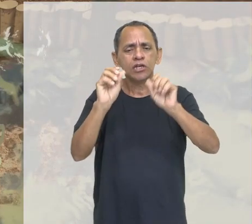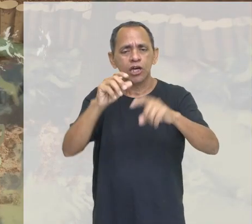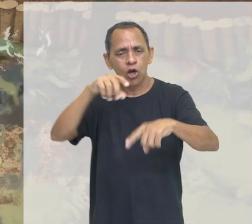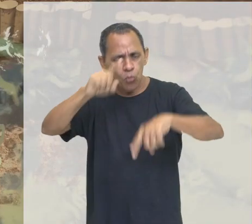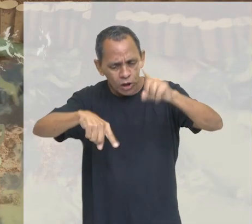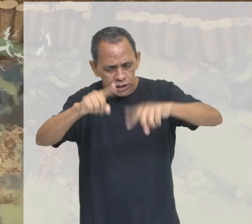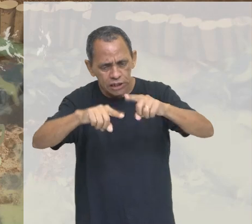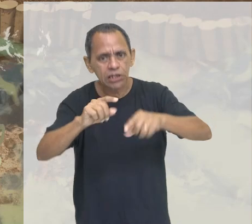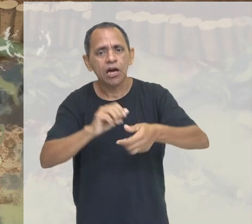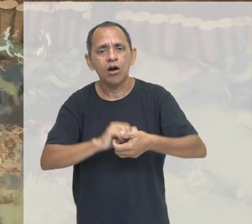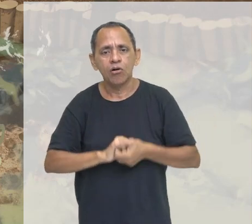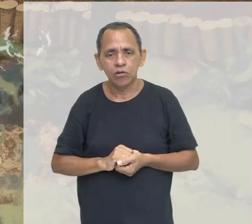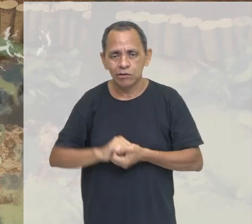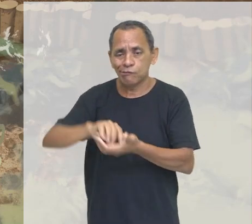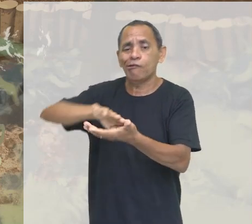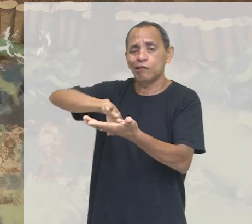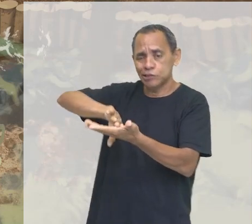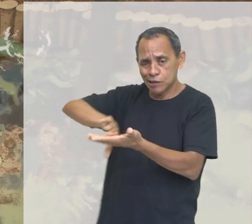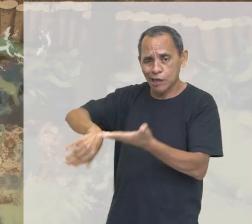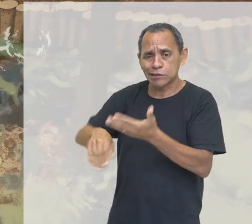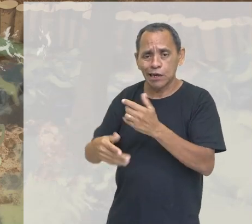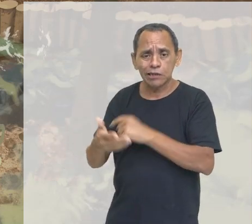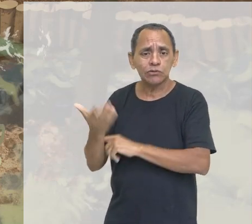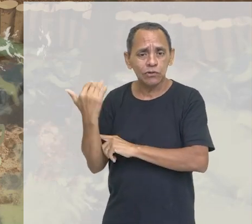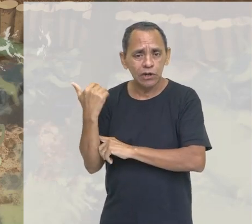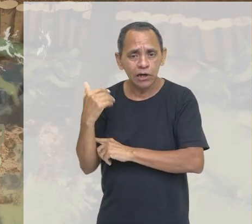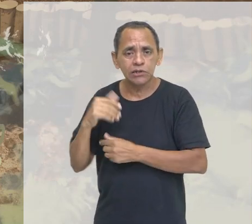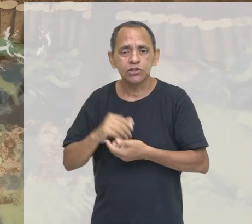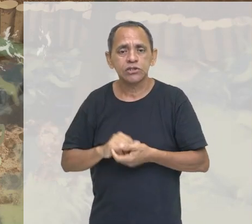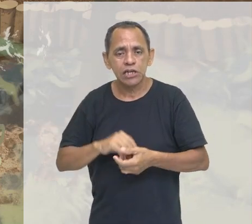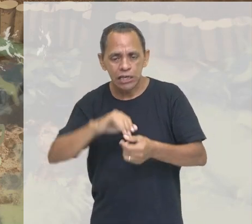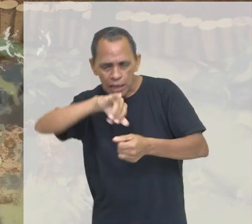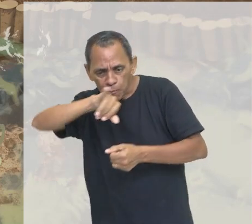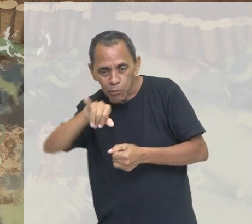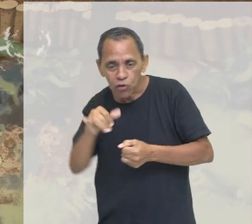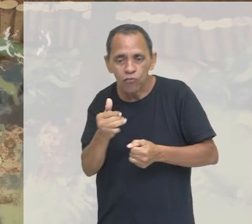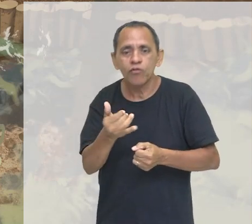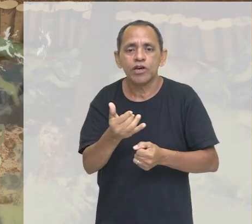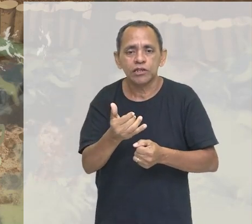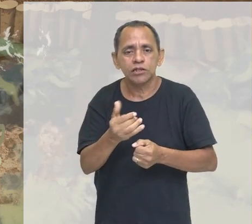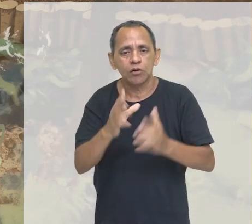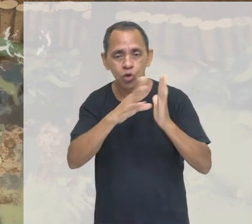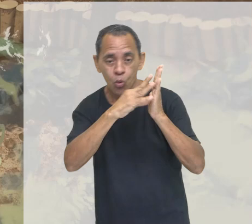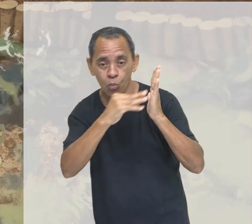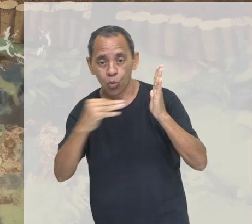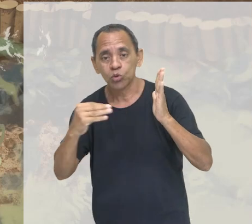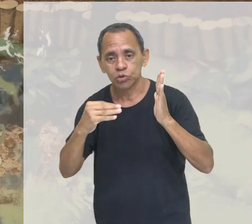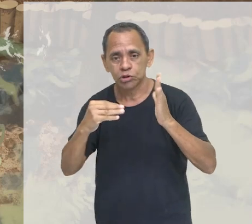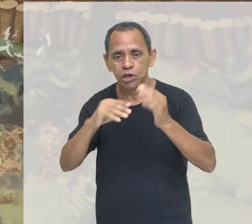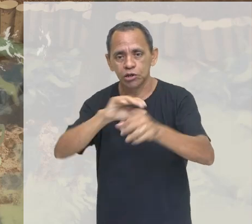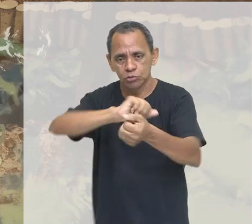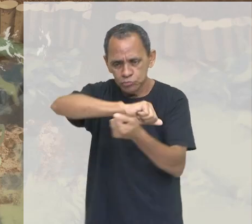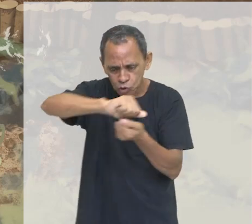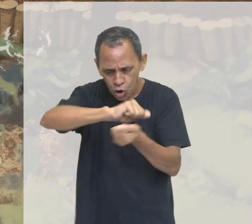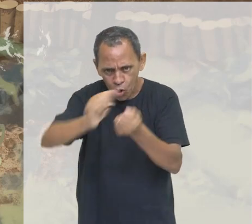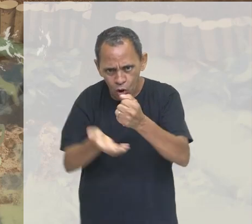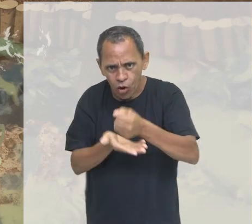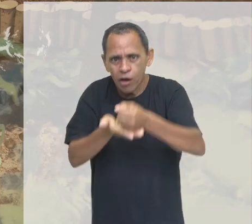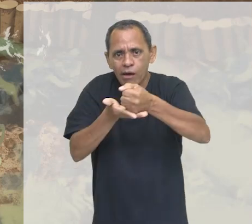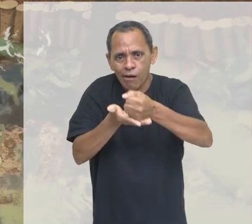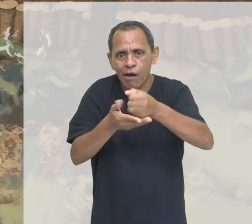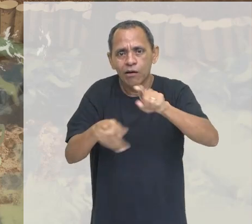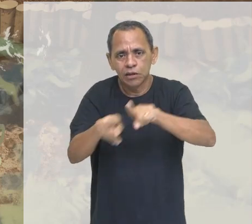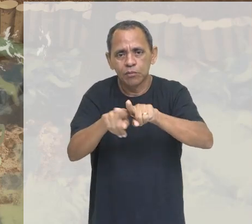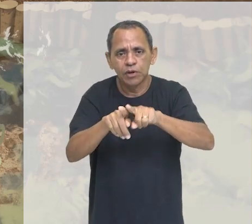que provavelmente seria descartada em forma de resíduo, é um modelo altamente sustentável e, como o solo